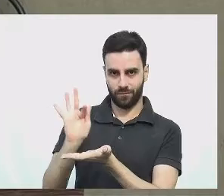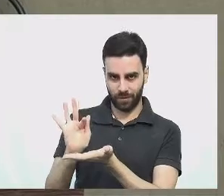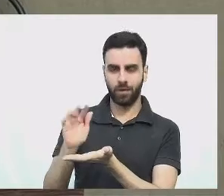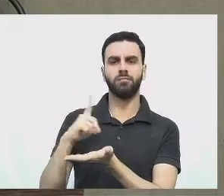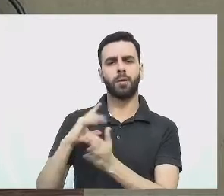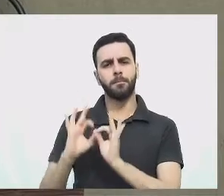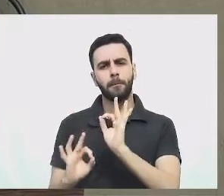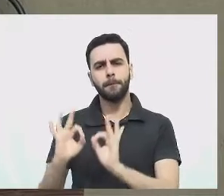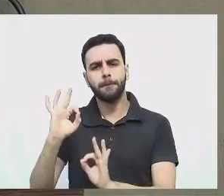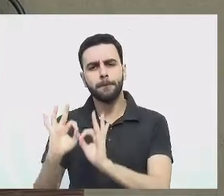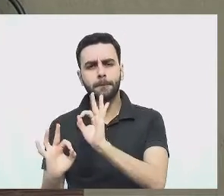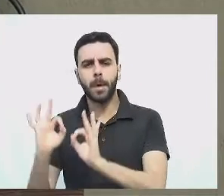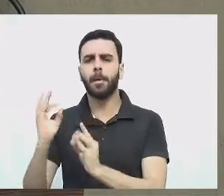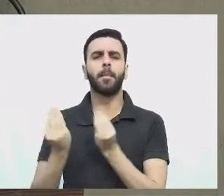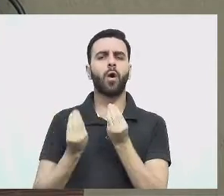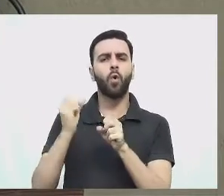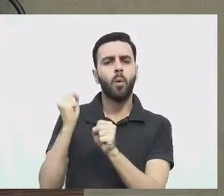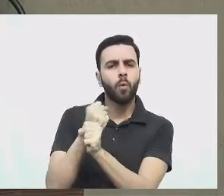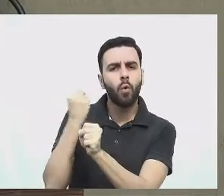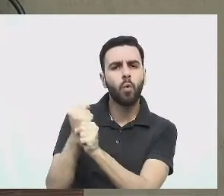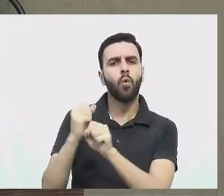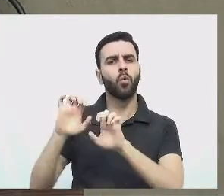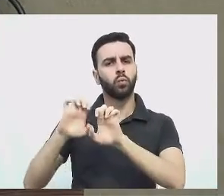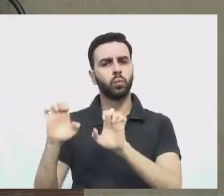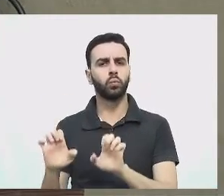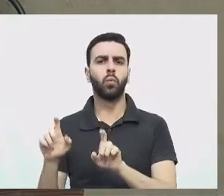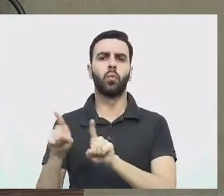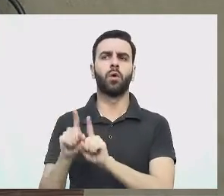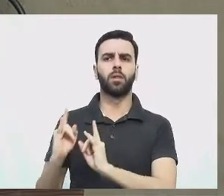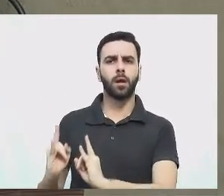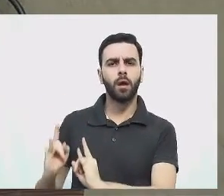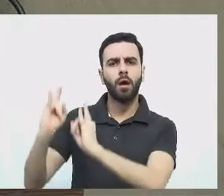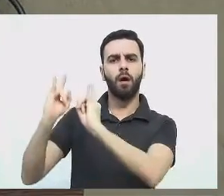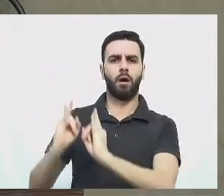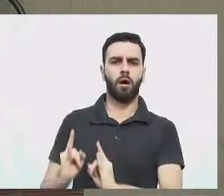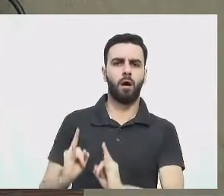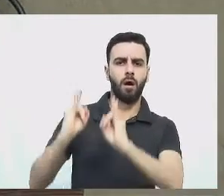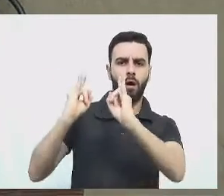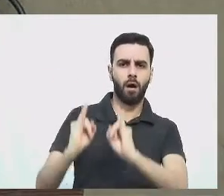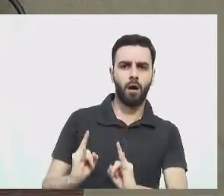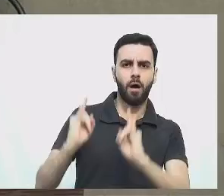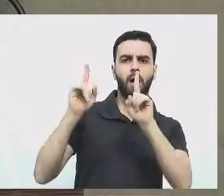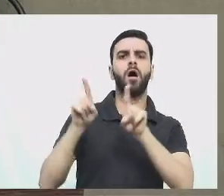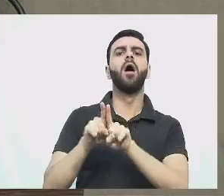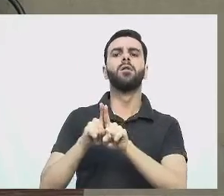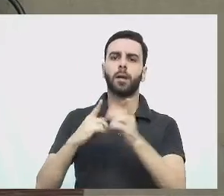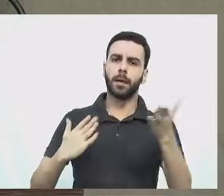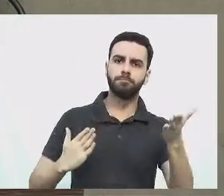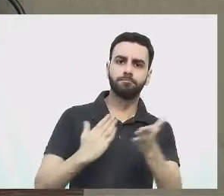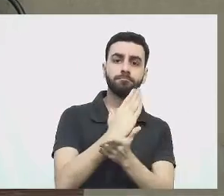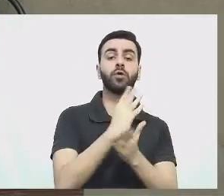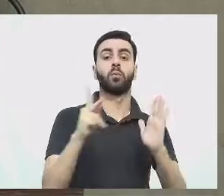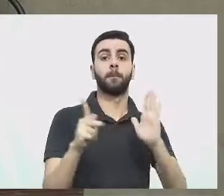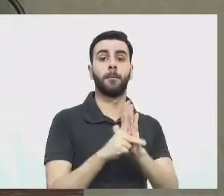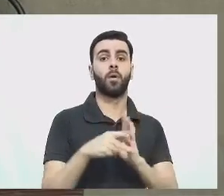do estabelecimento de sua estrutura, dos seus prédios, da sua aprovação junto ao